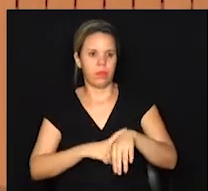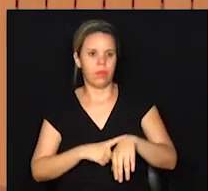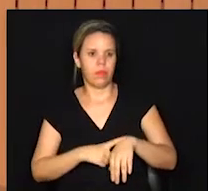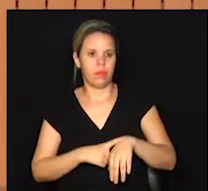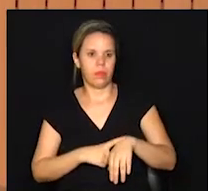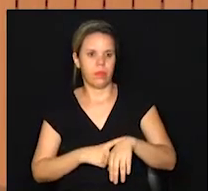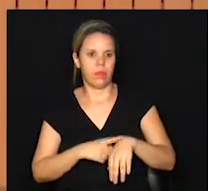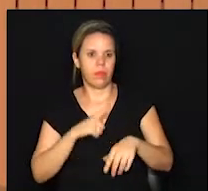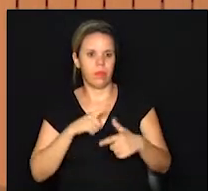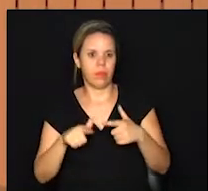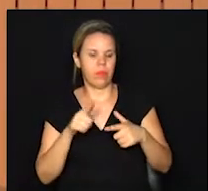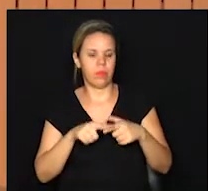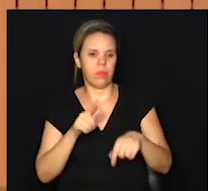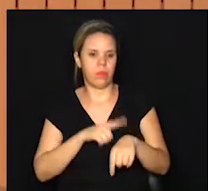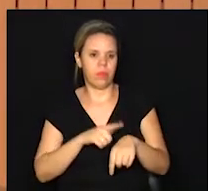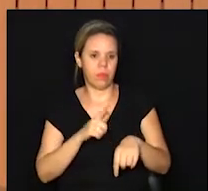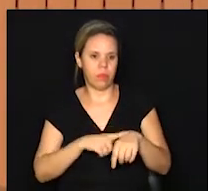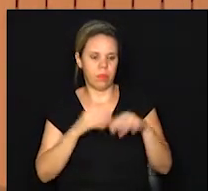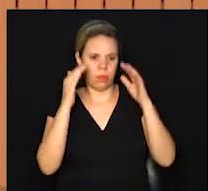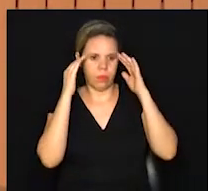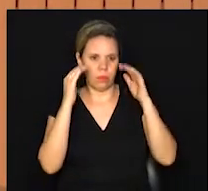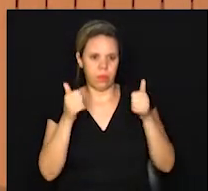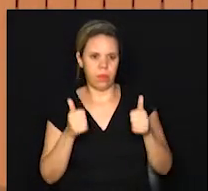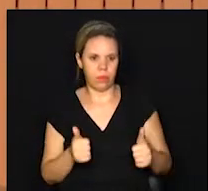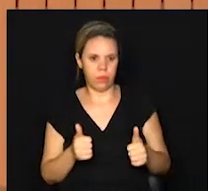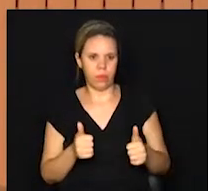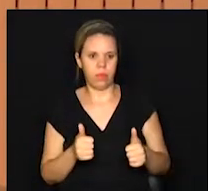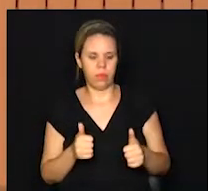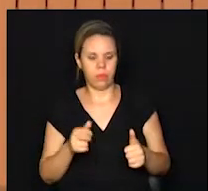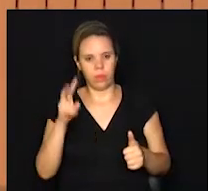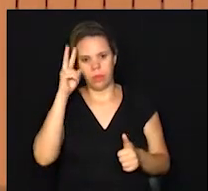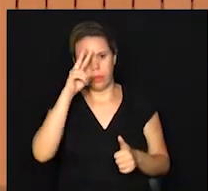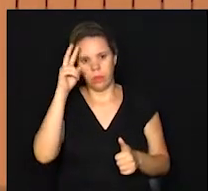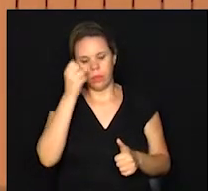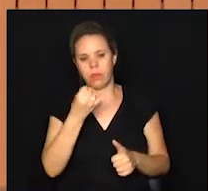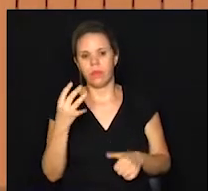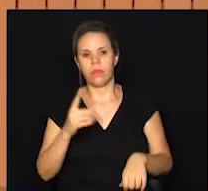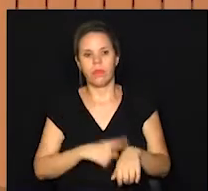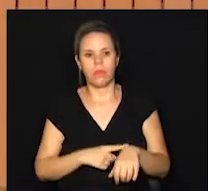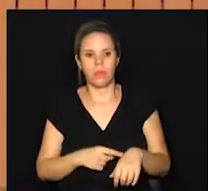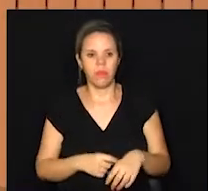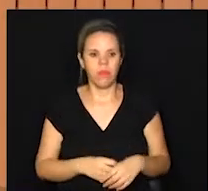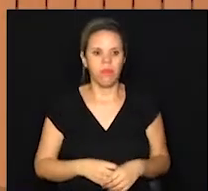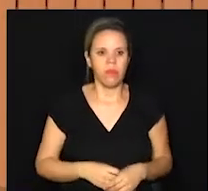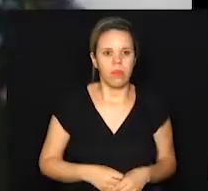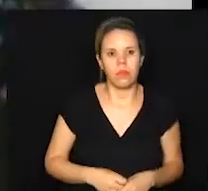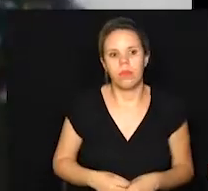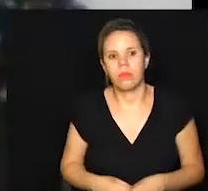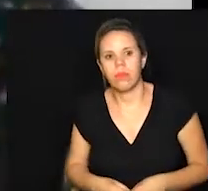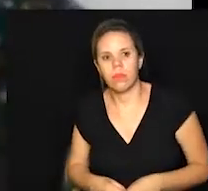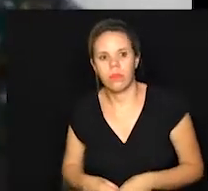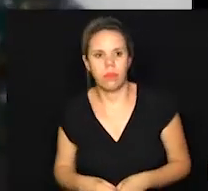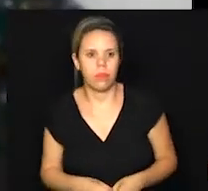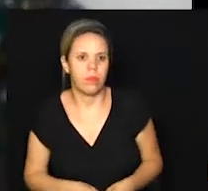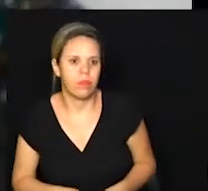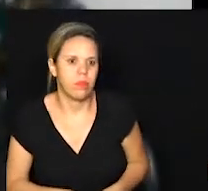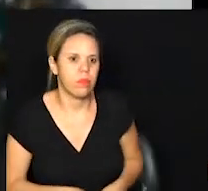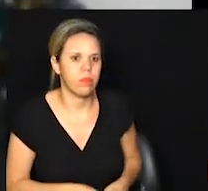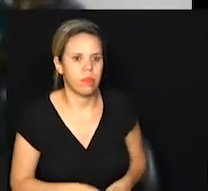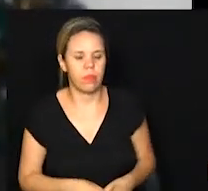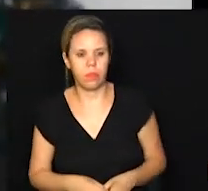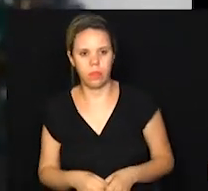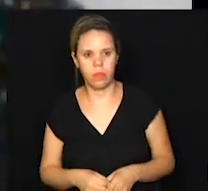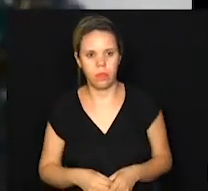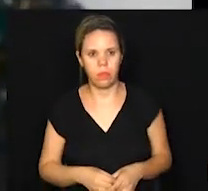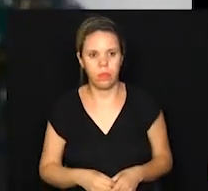um problema de horário também. Tudo bem, né? Só me recordando quanto tempo a gente tem. Quanto tempo eu tenho? São